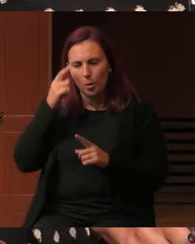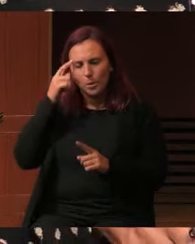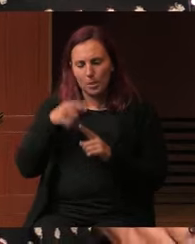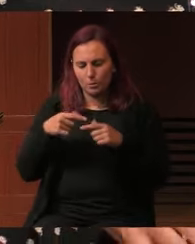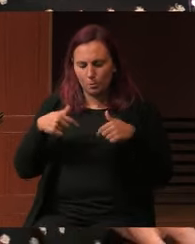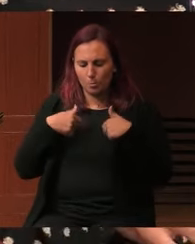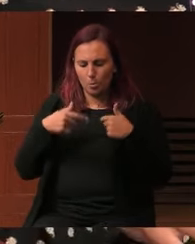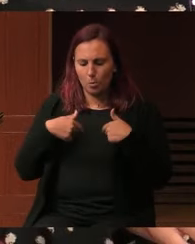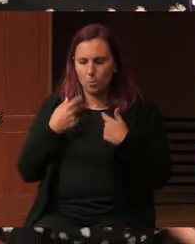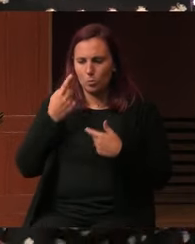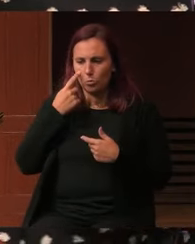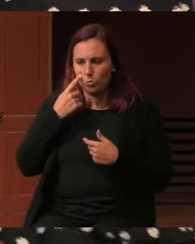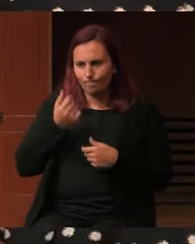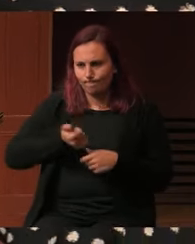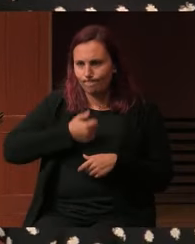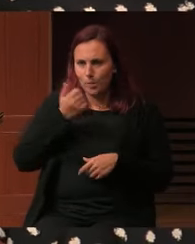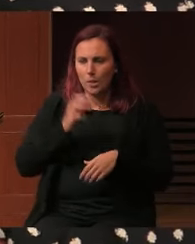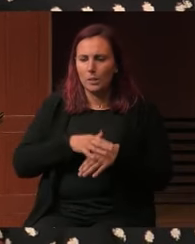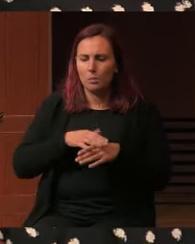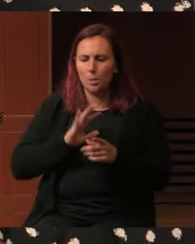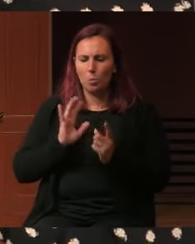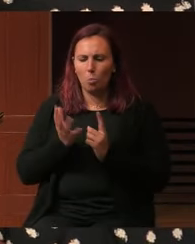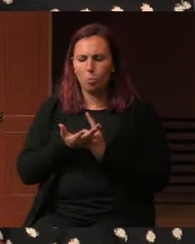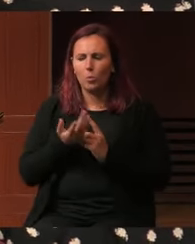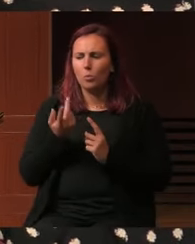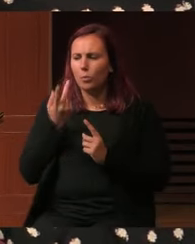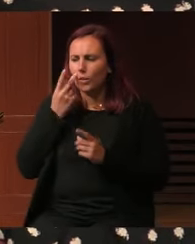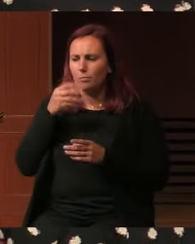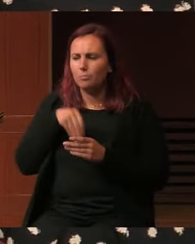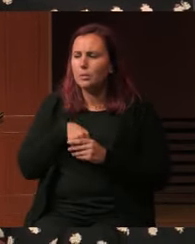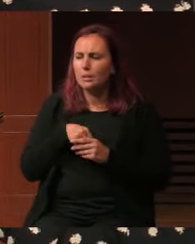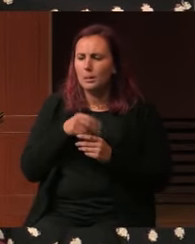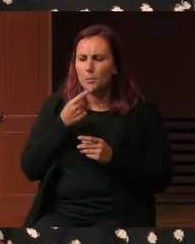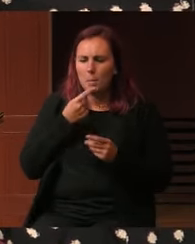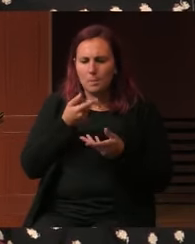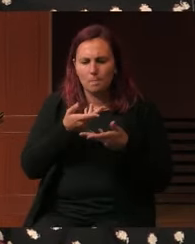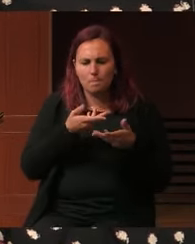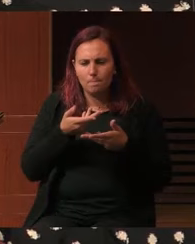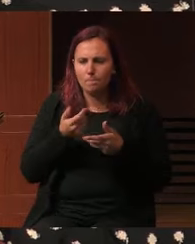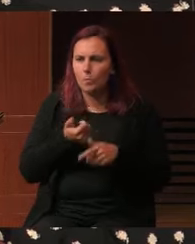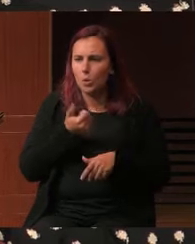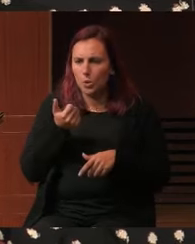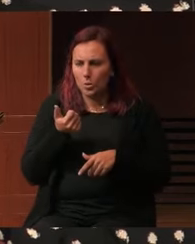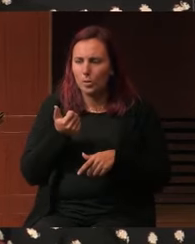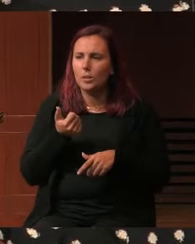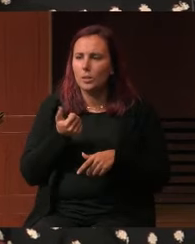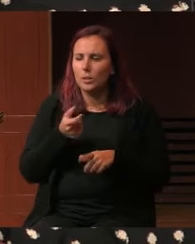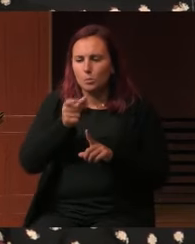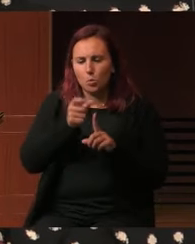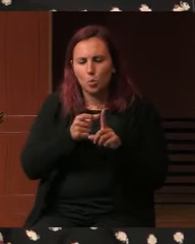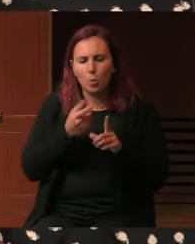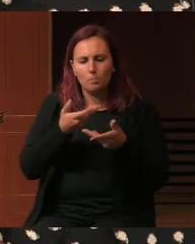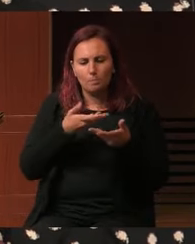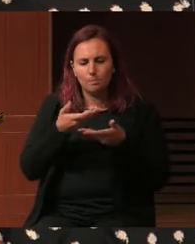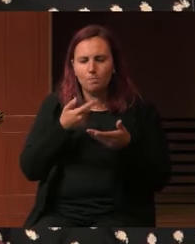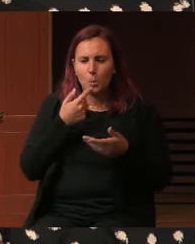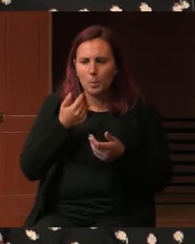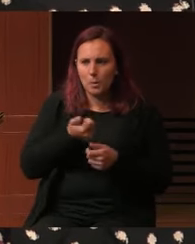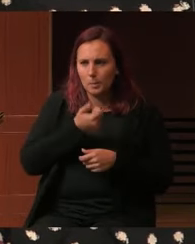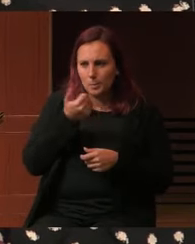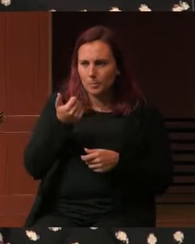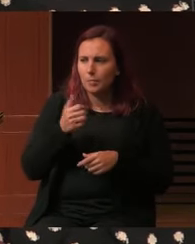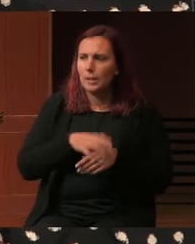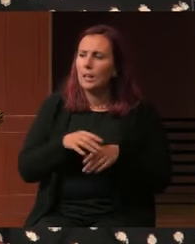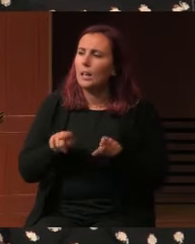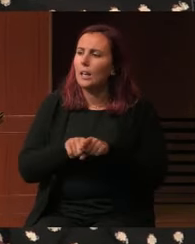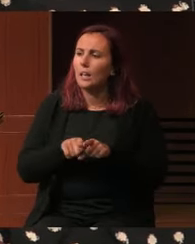melhor, para percebermos melhor o mundo em que vivemos, para entendermos o outro. E isso é comum àquela senhora que